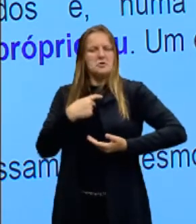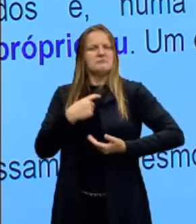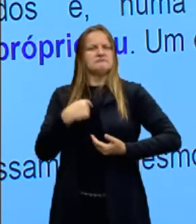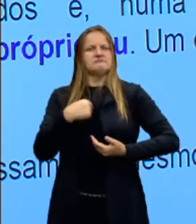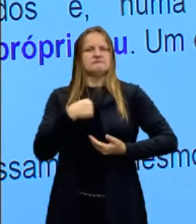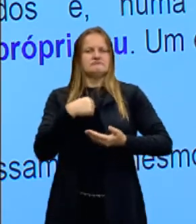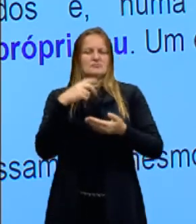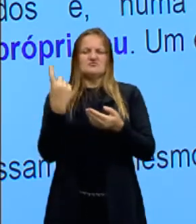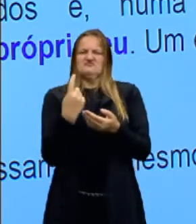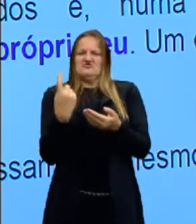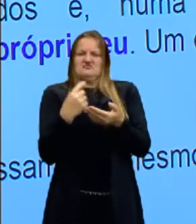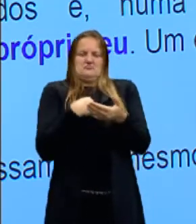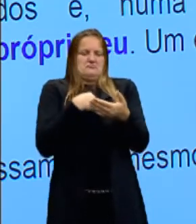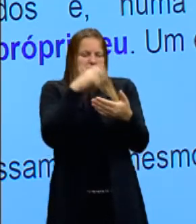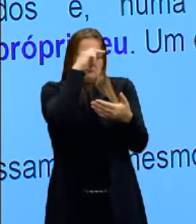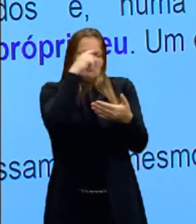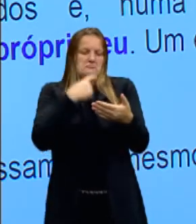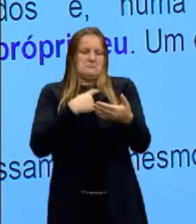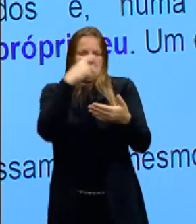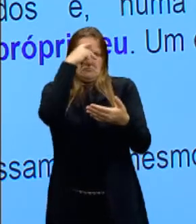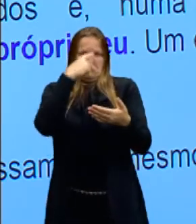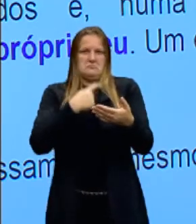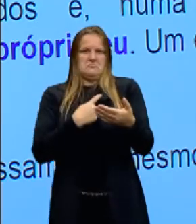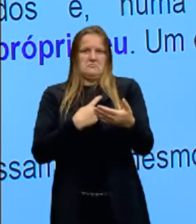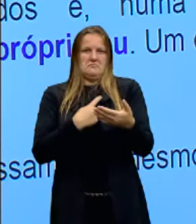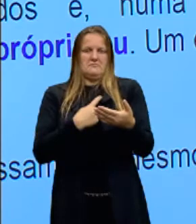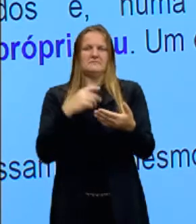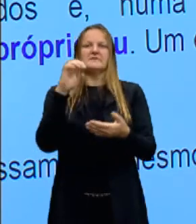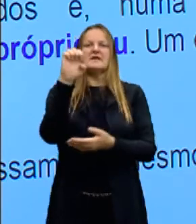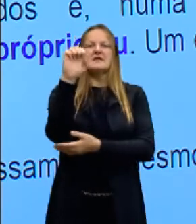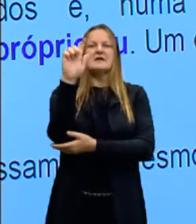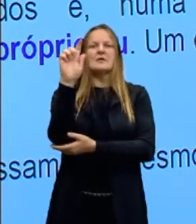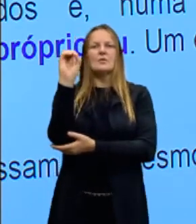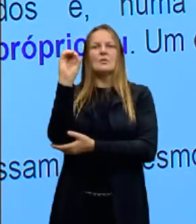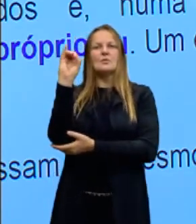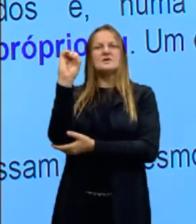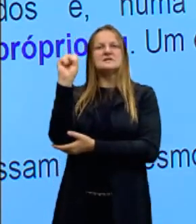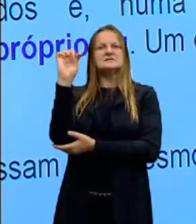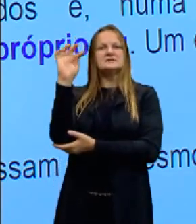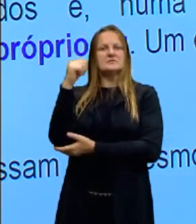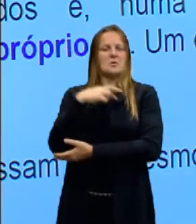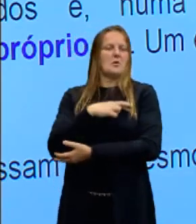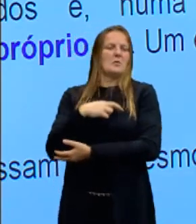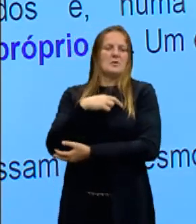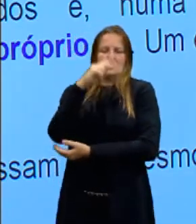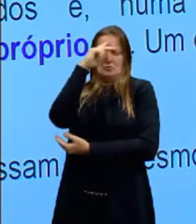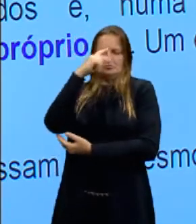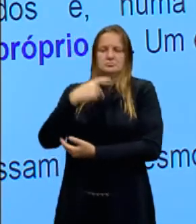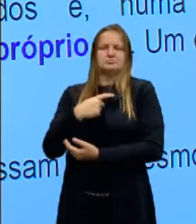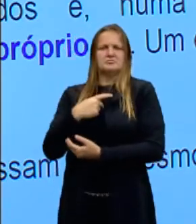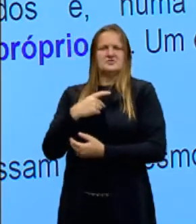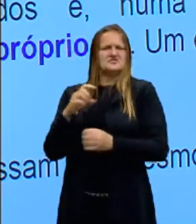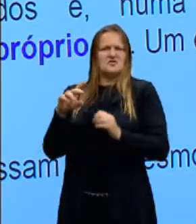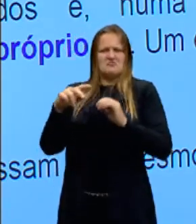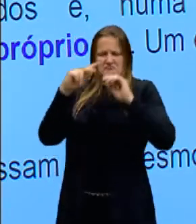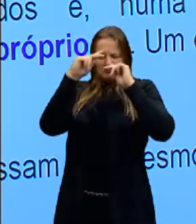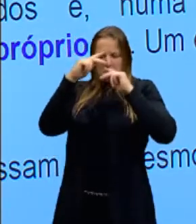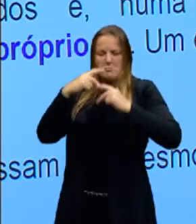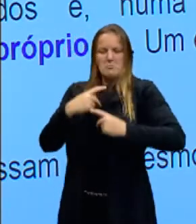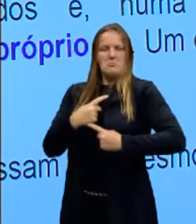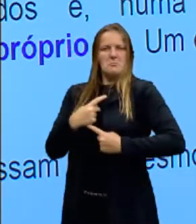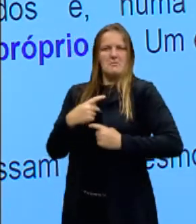próprio eu ele ele se torna extremamente de certa forma egoísta esse homem romântico é um cara egoísta táxi volta para